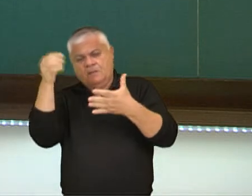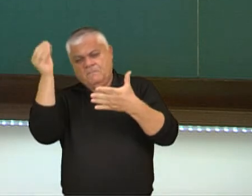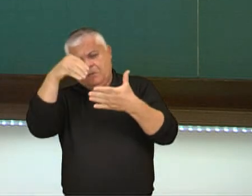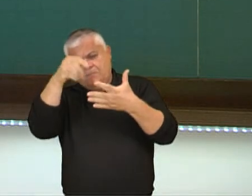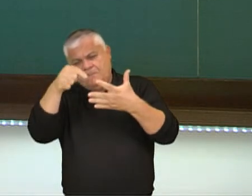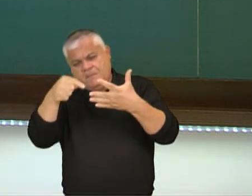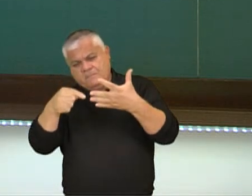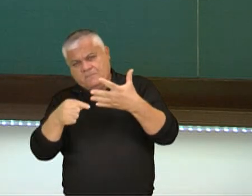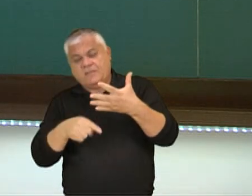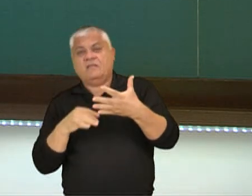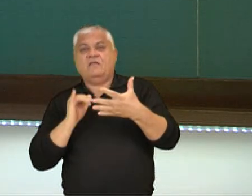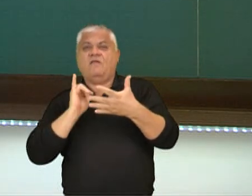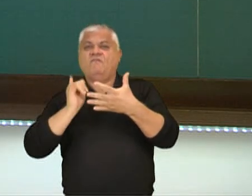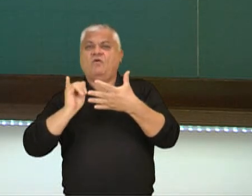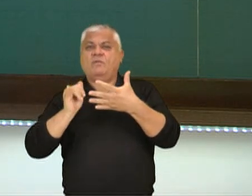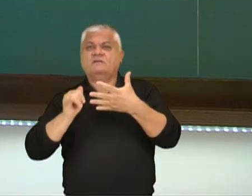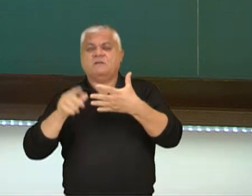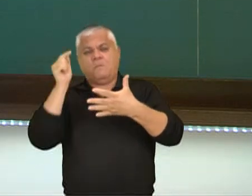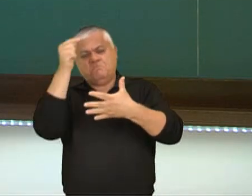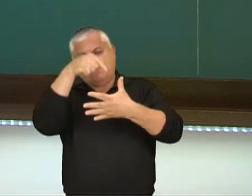várias informações